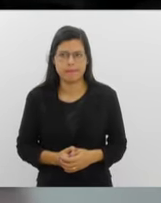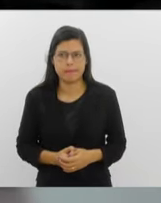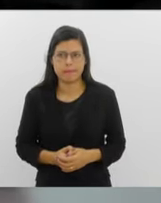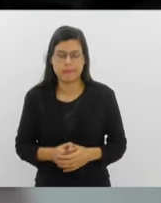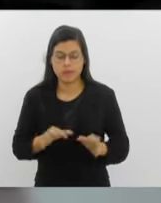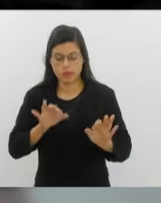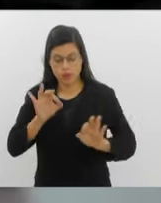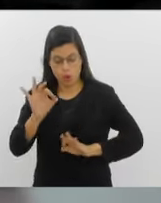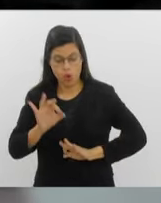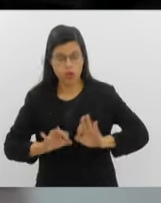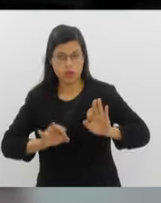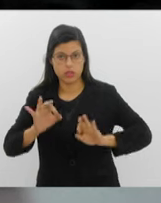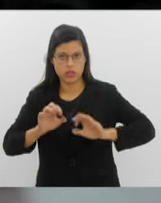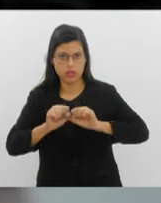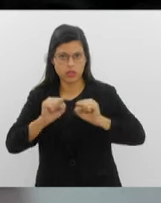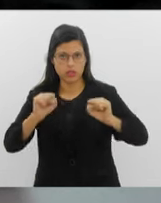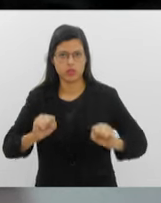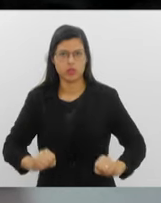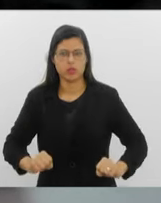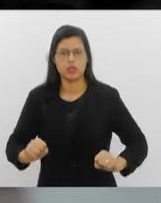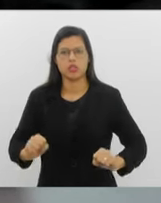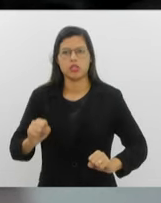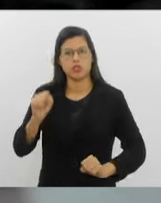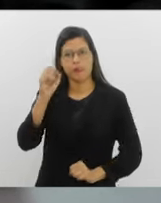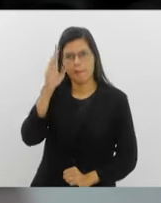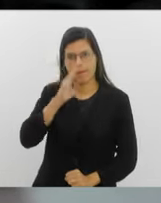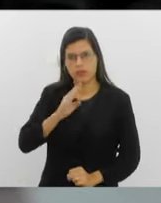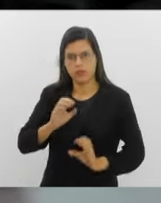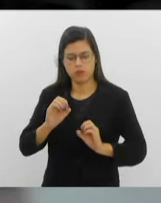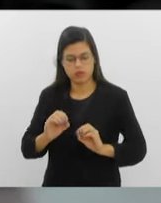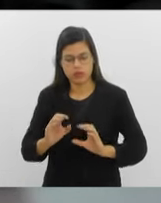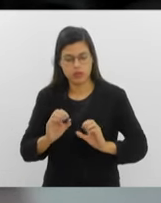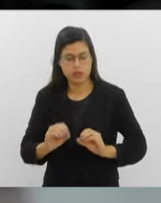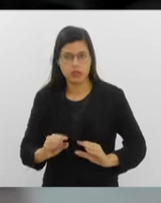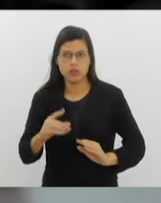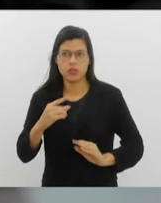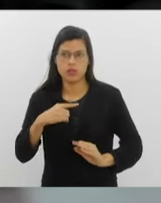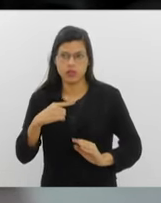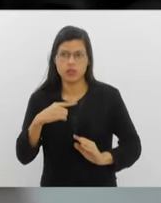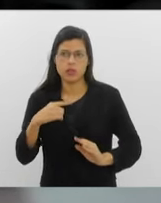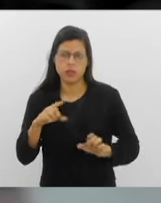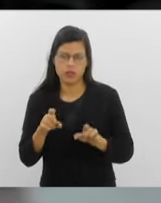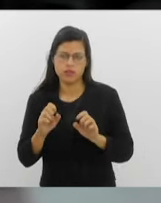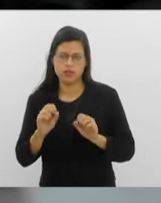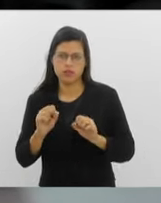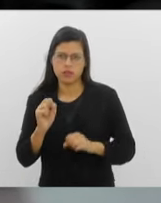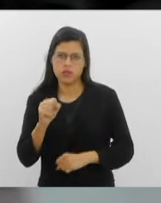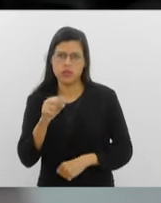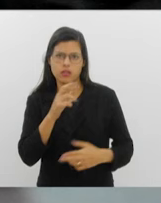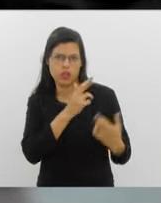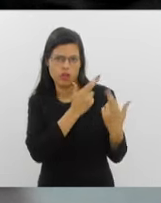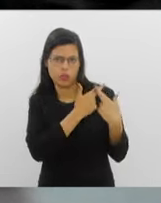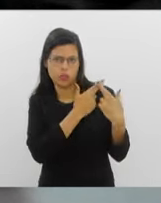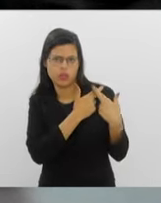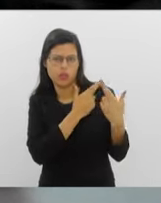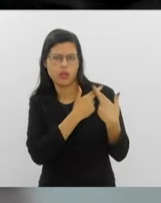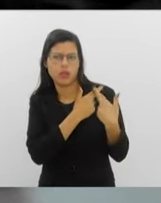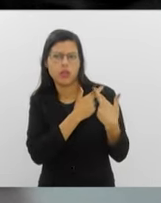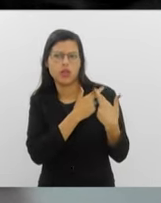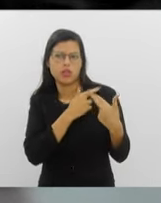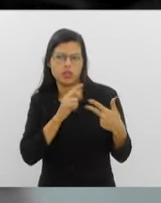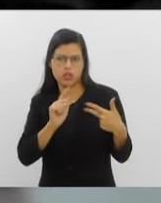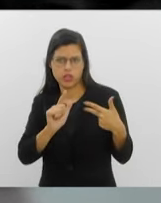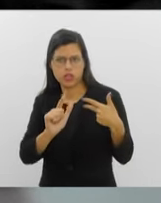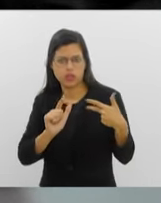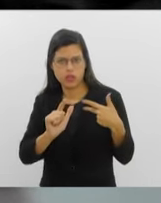da organização do Sistema Nacional de Ensino, a gente tem, sim, essa competência legislativa. E eu entendo que